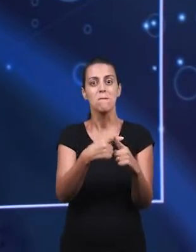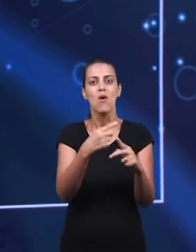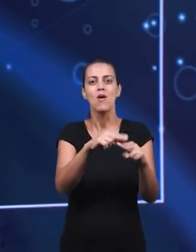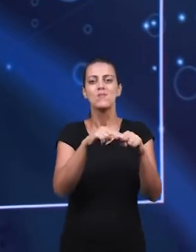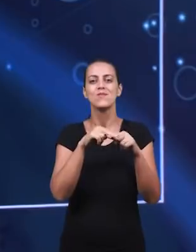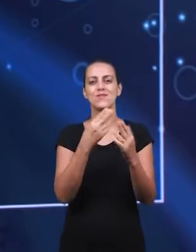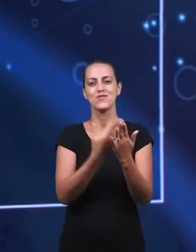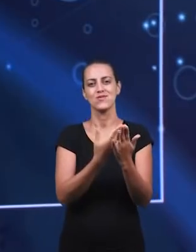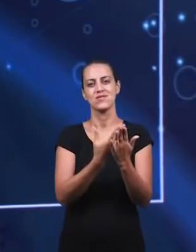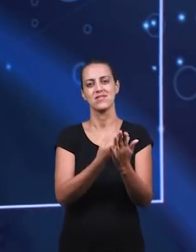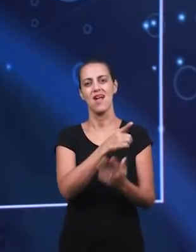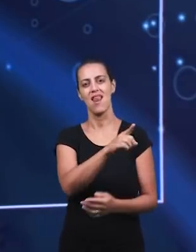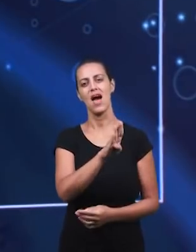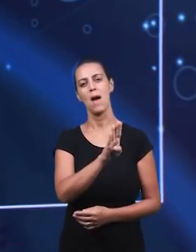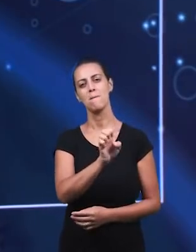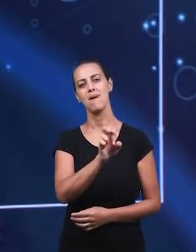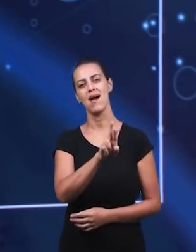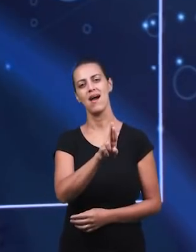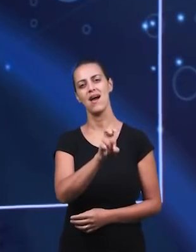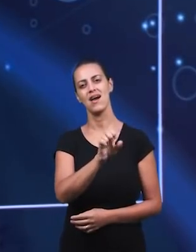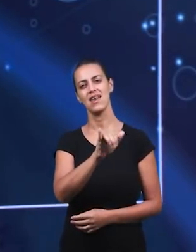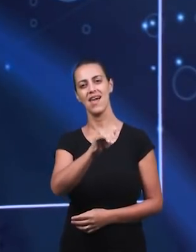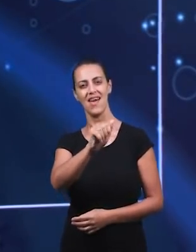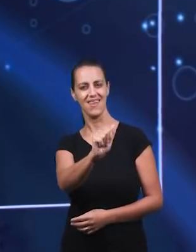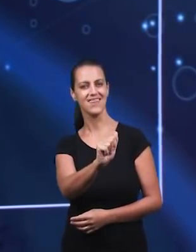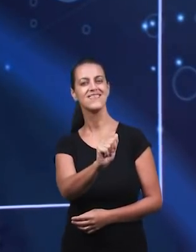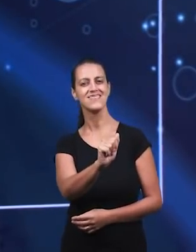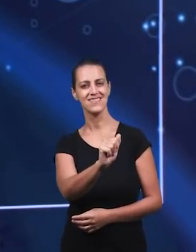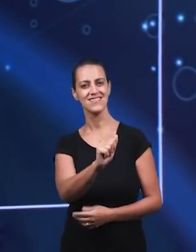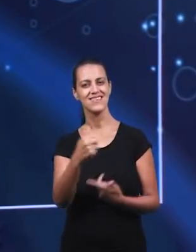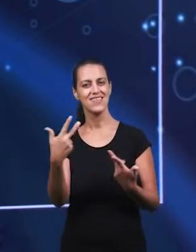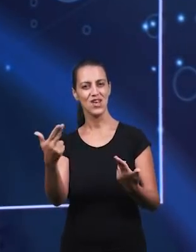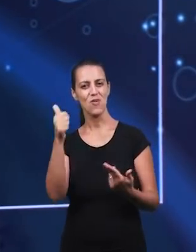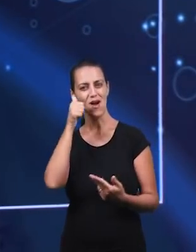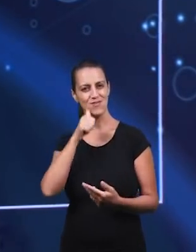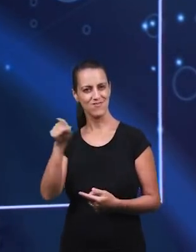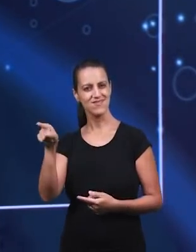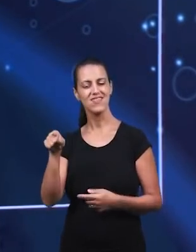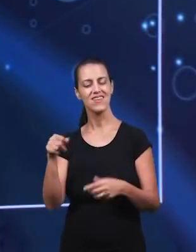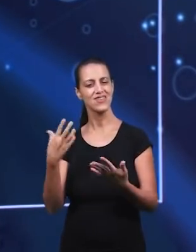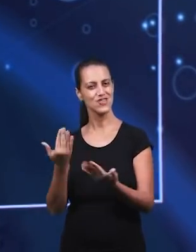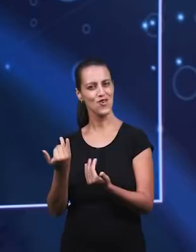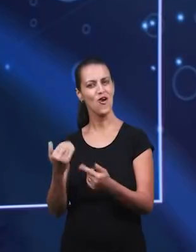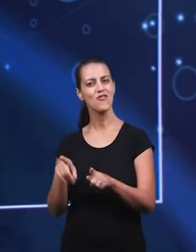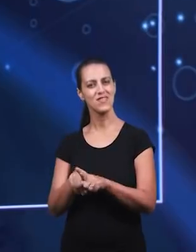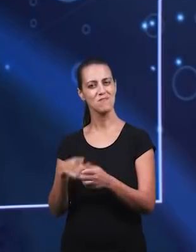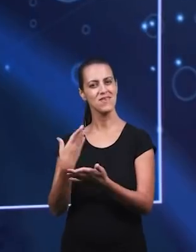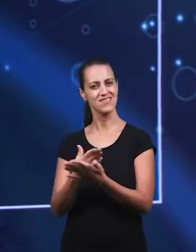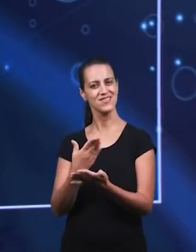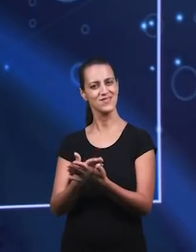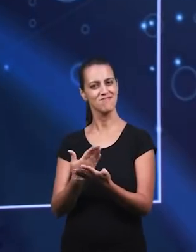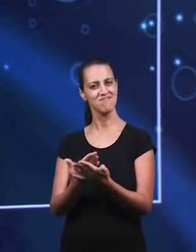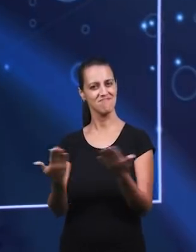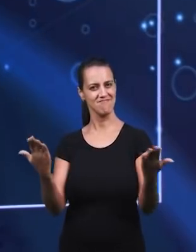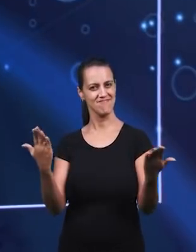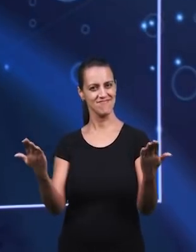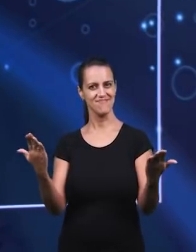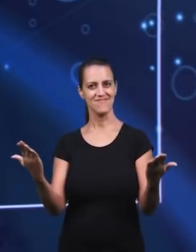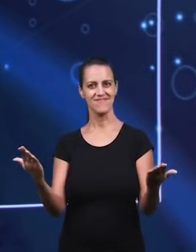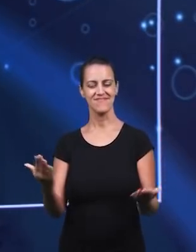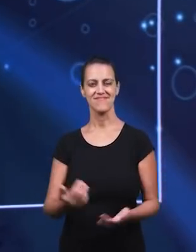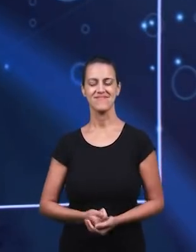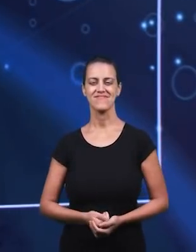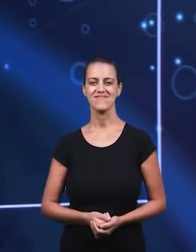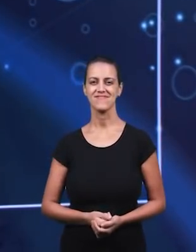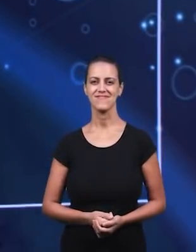estudarem a Bíblia lá em Bereia, como a irmã relata que os jovens estão estudando também aí na igreja em Toronto.